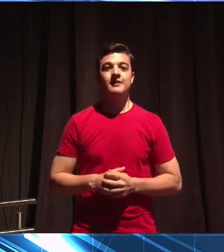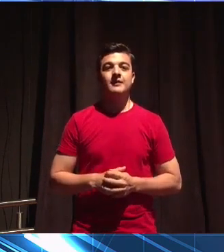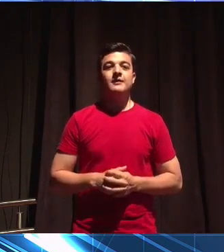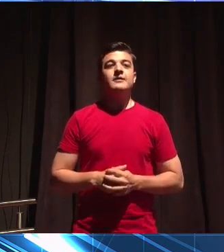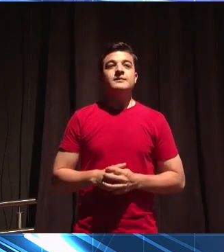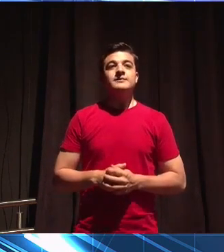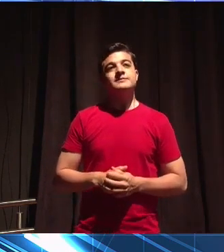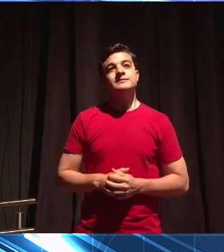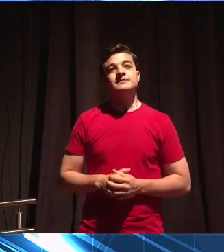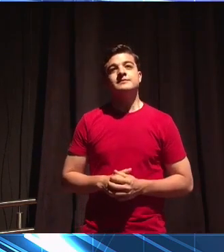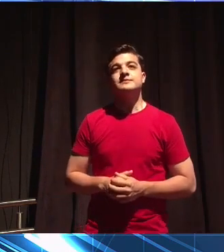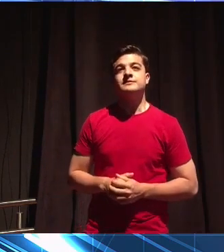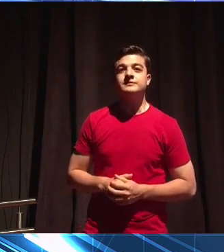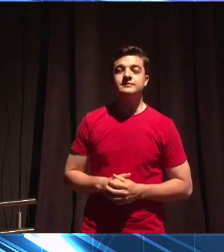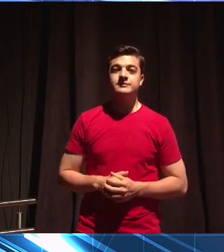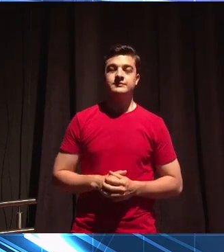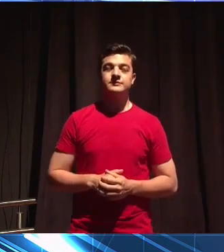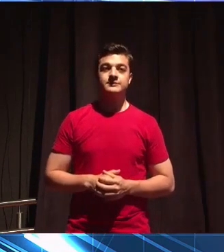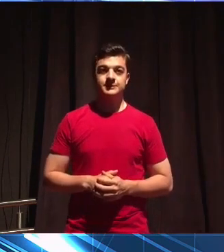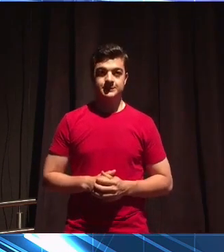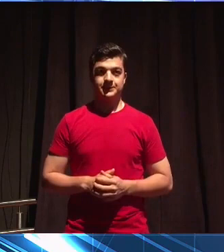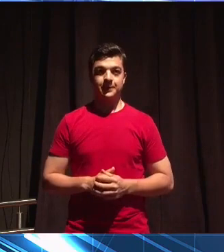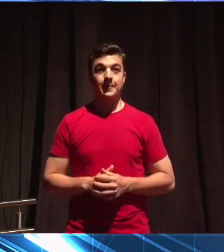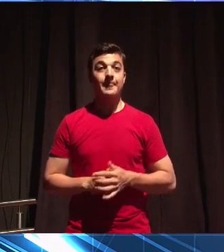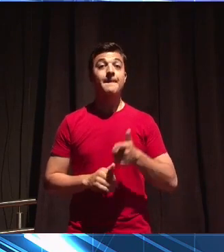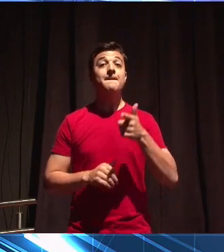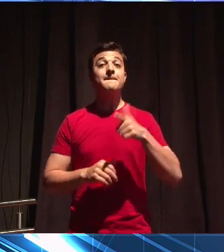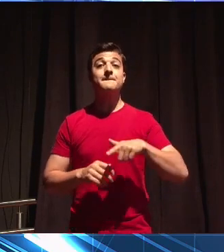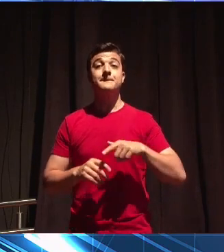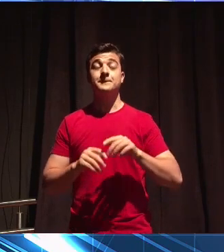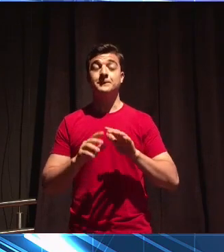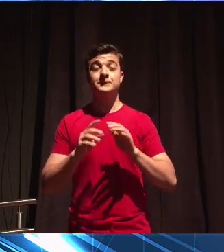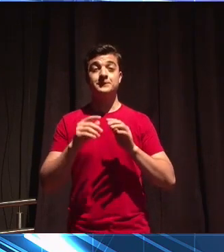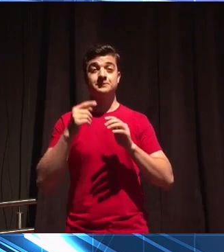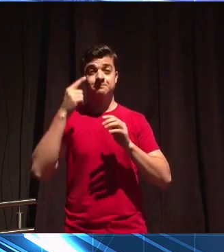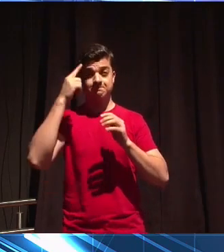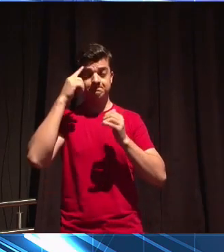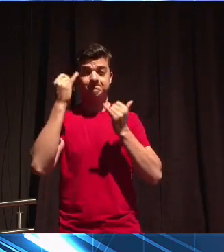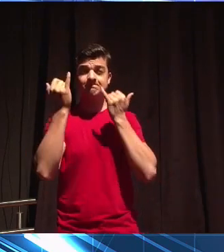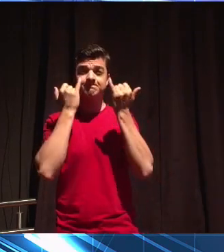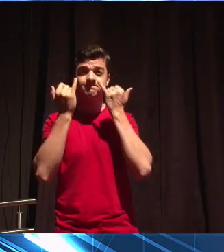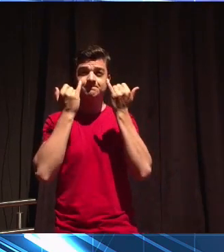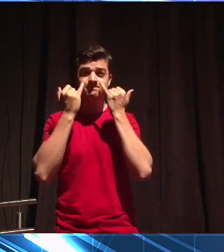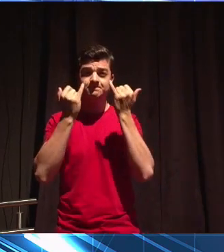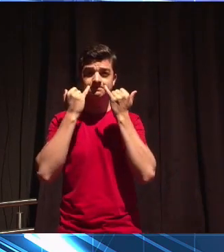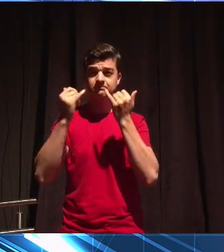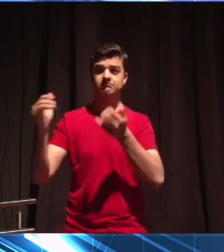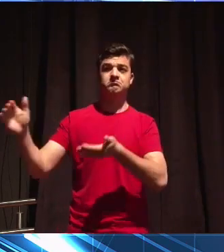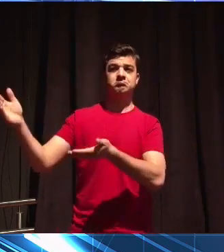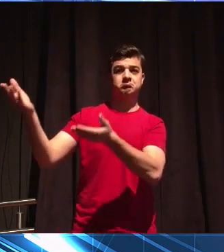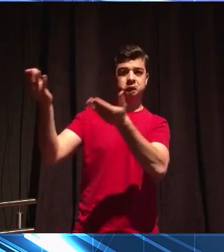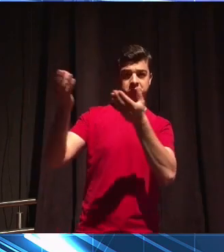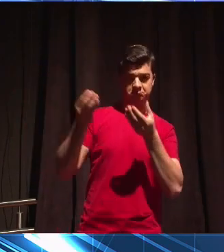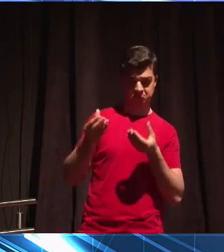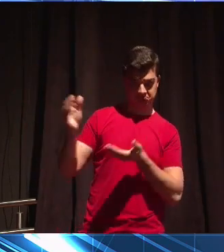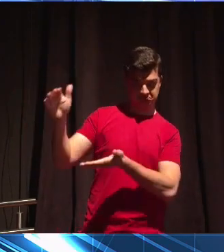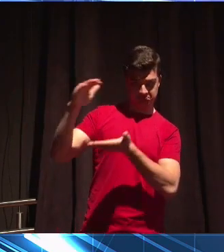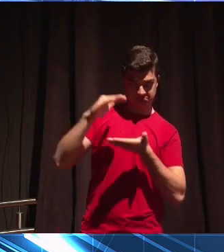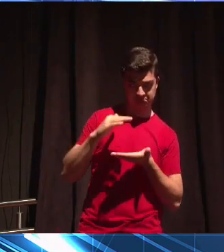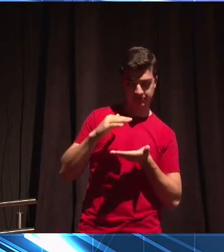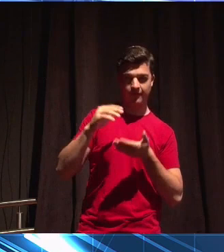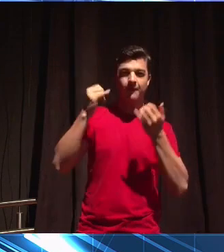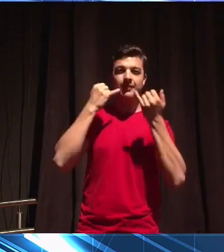Inclusive, quando a gente pensa nessa questão, será que os dados podem ser vendidos ou compartilhados ou agregados, quando a gente fala de dado